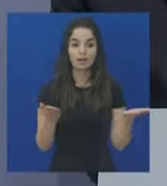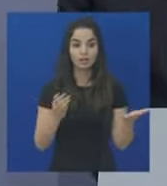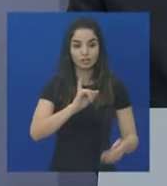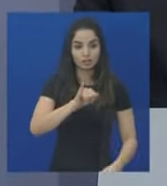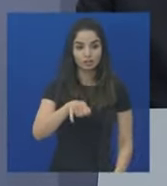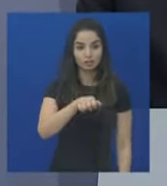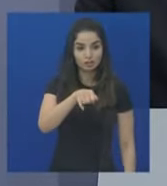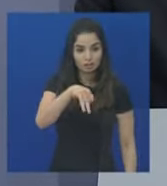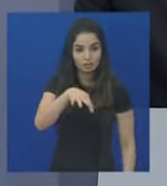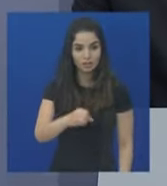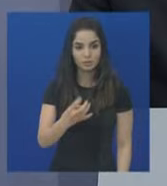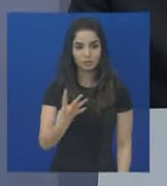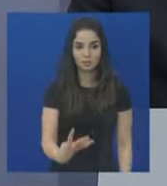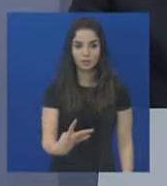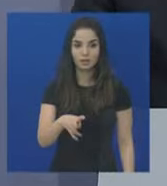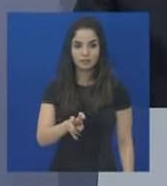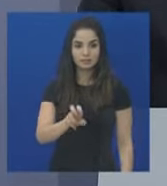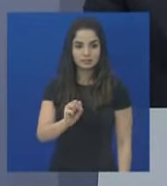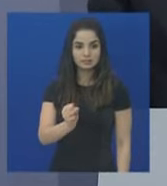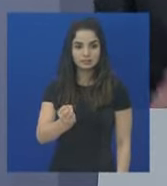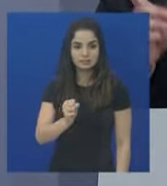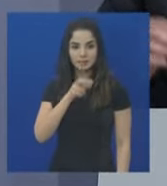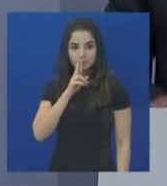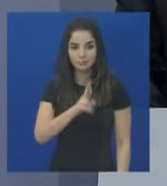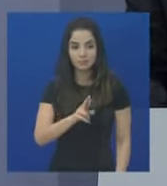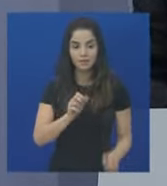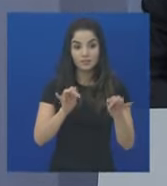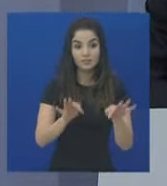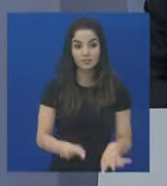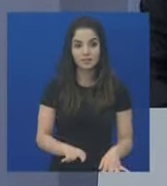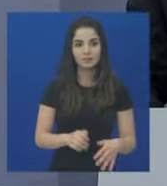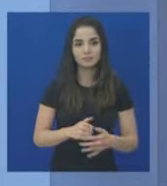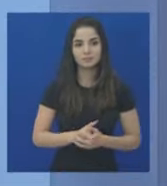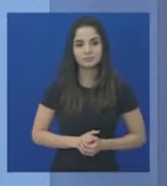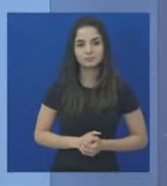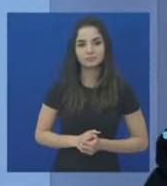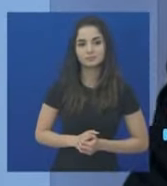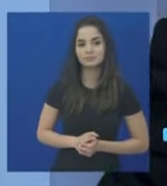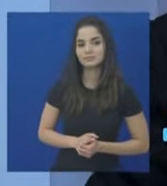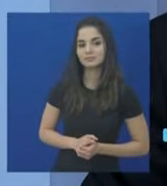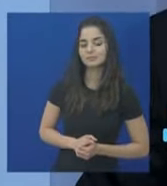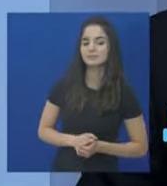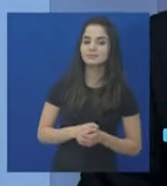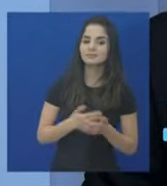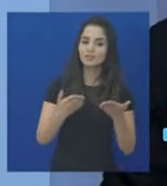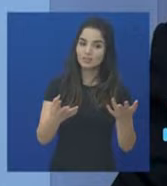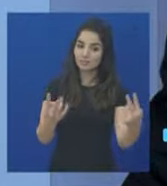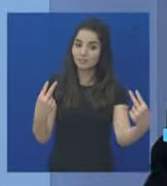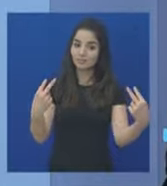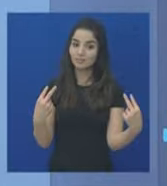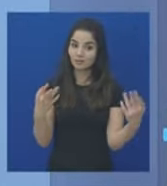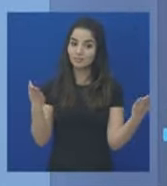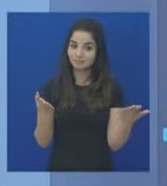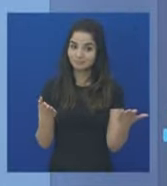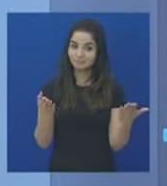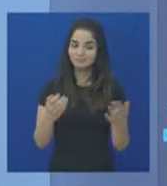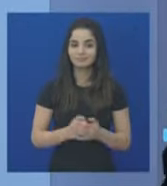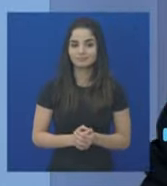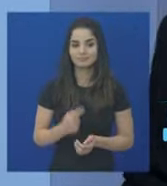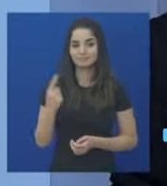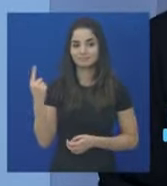tem 45 segundos para as suas considerações finais a partir de agora, candidato. Você acompanhou aqui, telespectador. Um